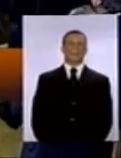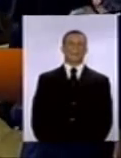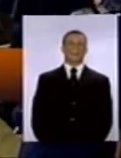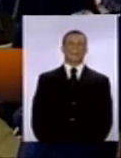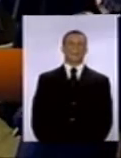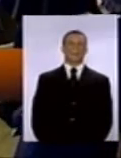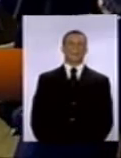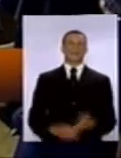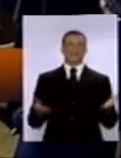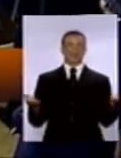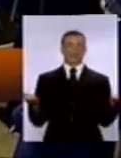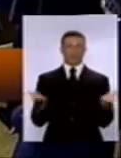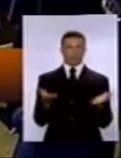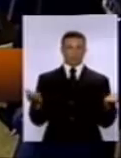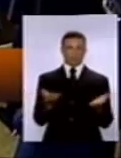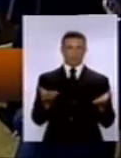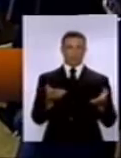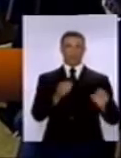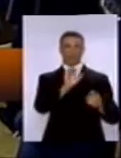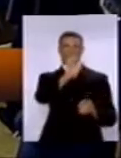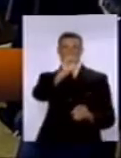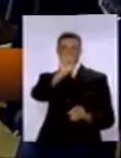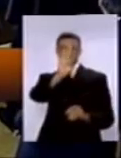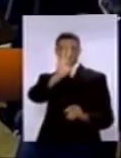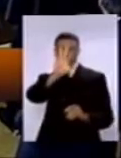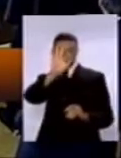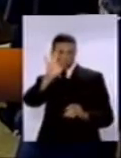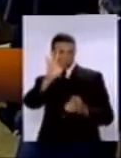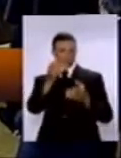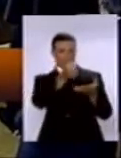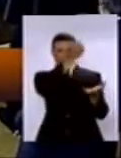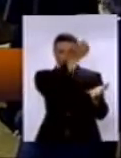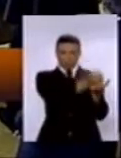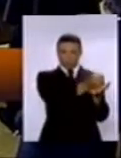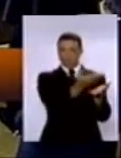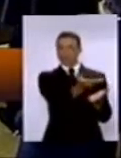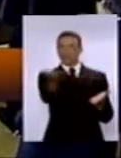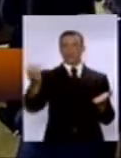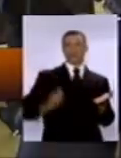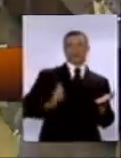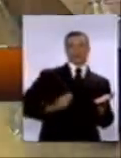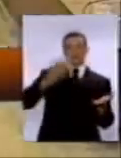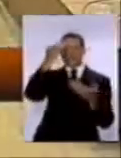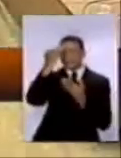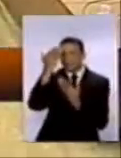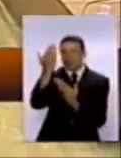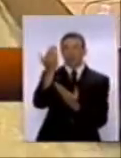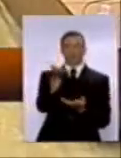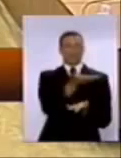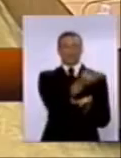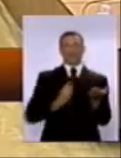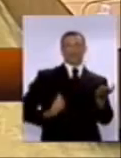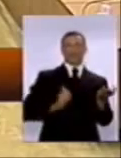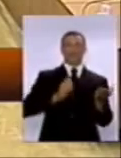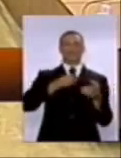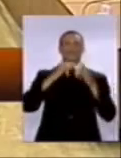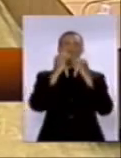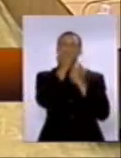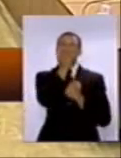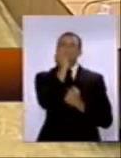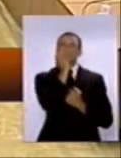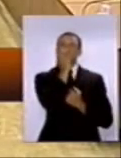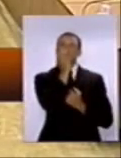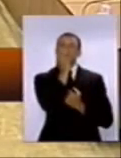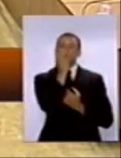sobre o tribunal federal registra e agradece a presença do presidente do senado federal senador da república